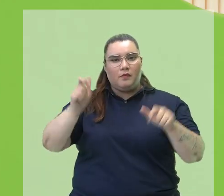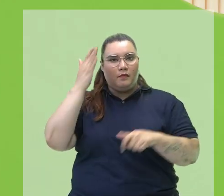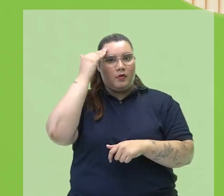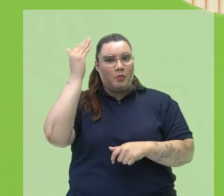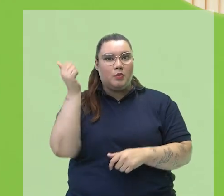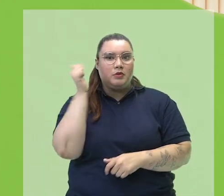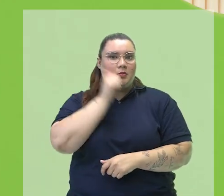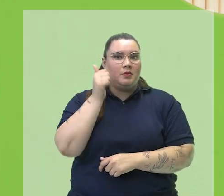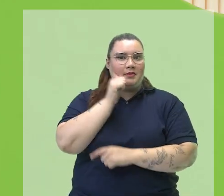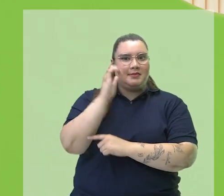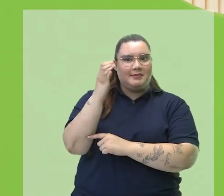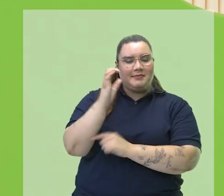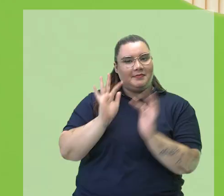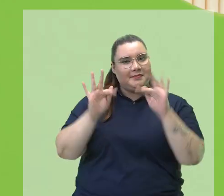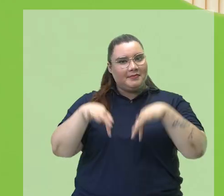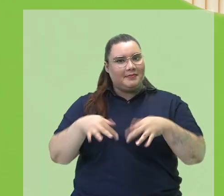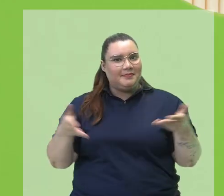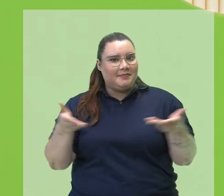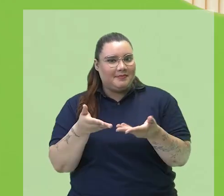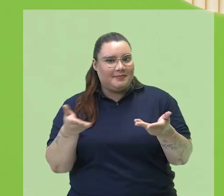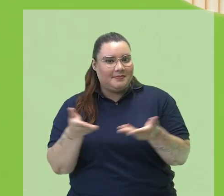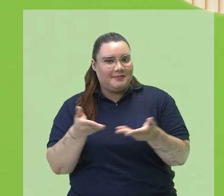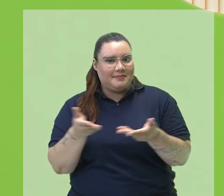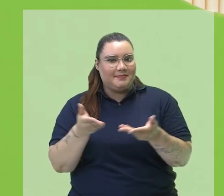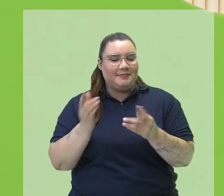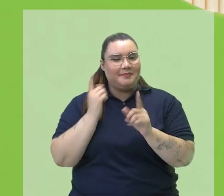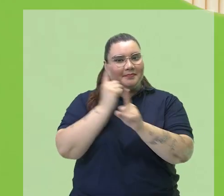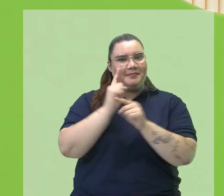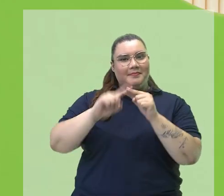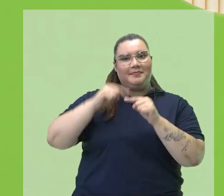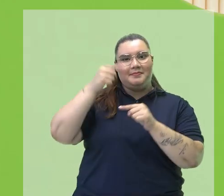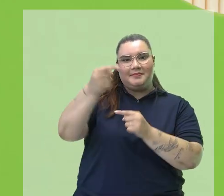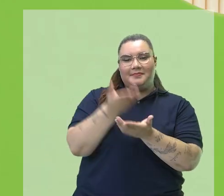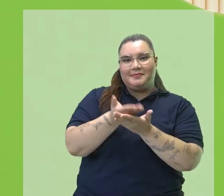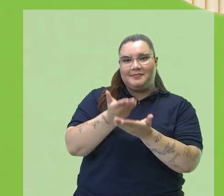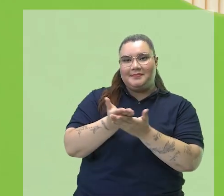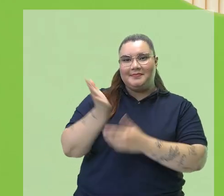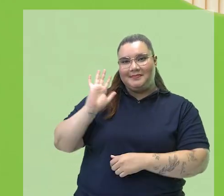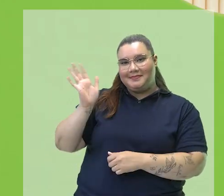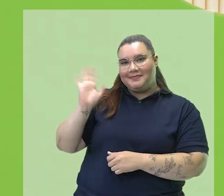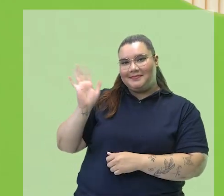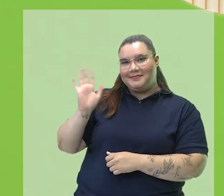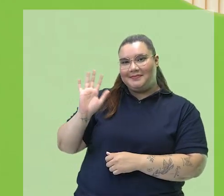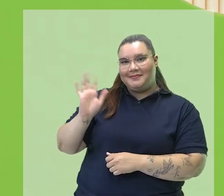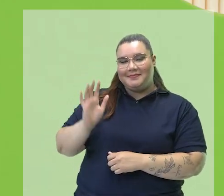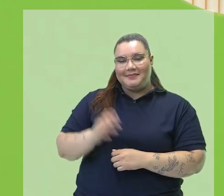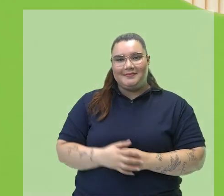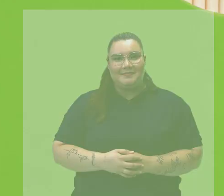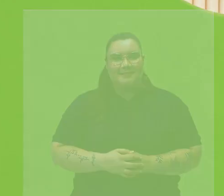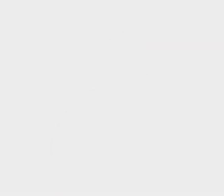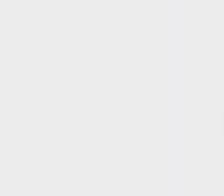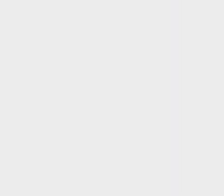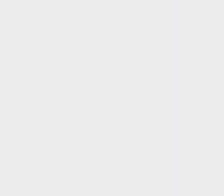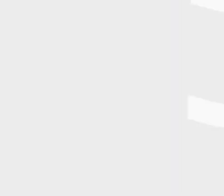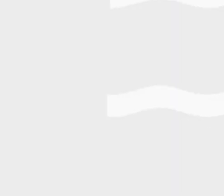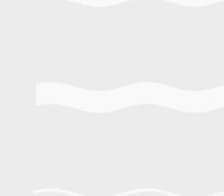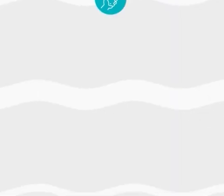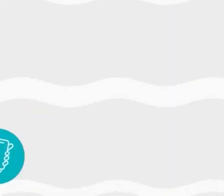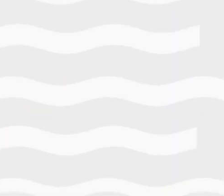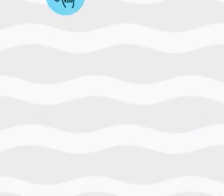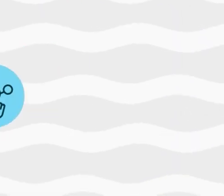cientistas, principalmente mulheres. Eu me despeço de vocês aqui e a gente se encontra numa próxima oportunidade. Tchau, gente.